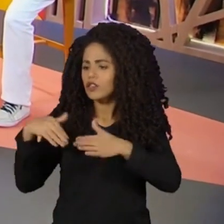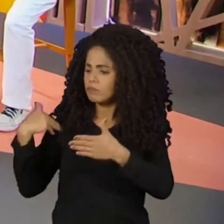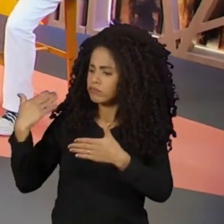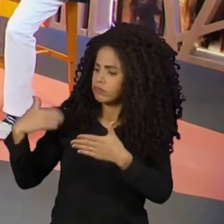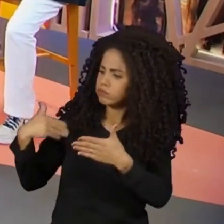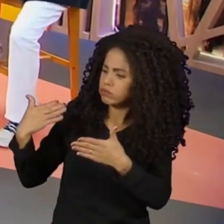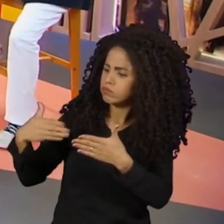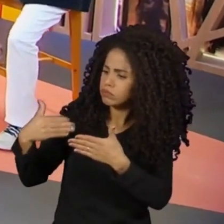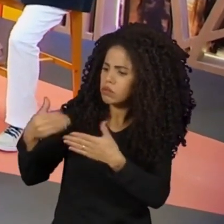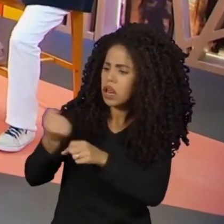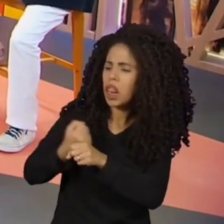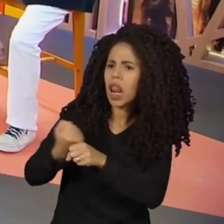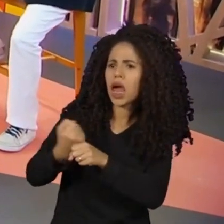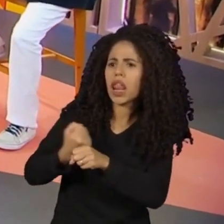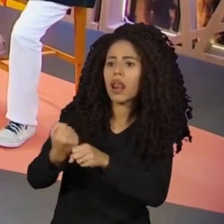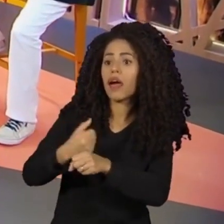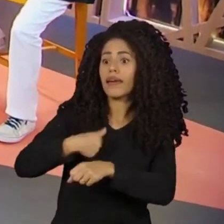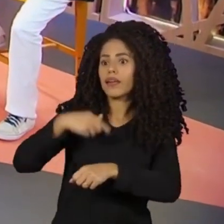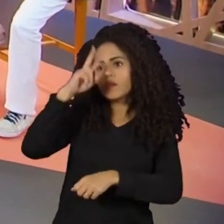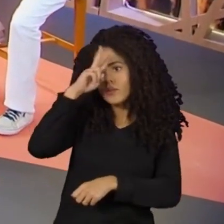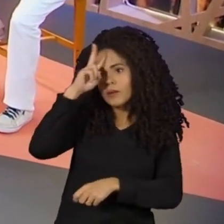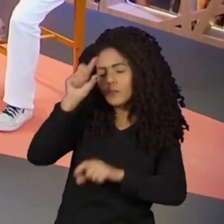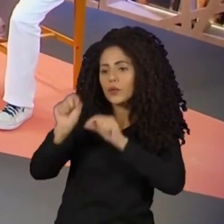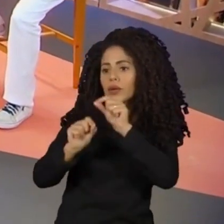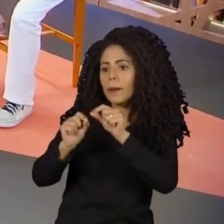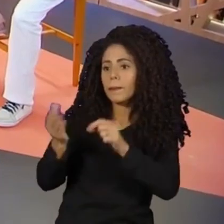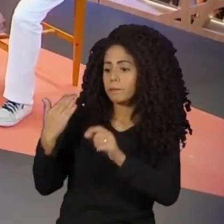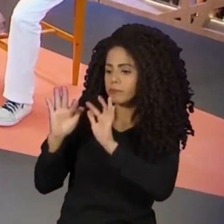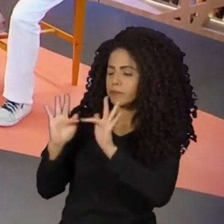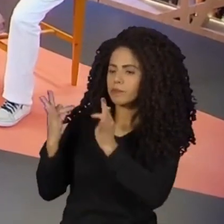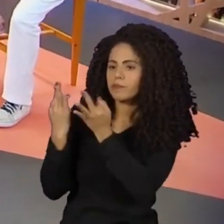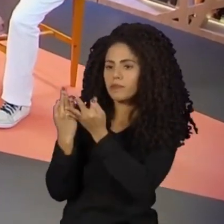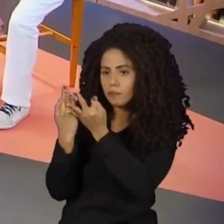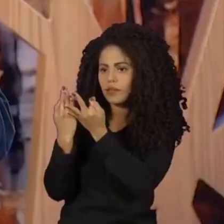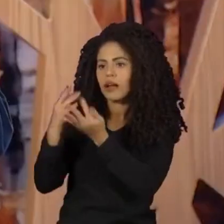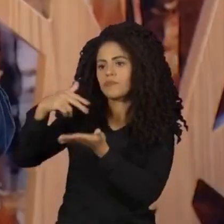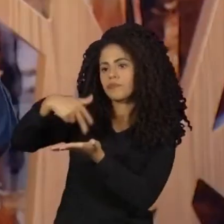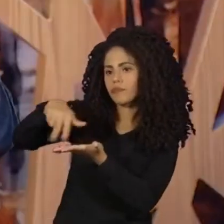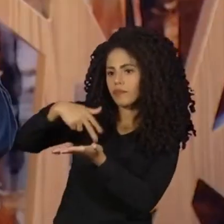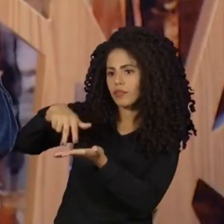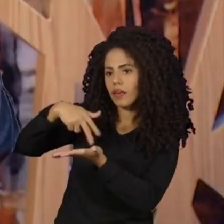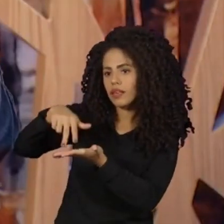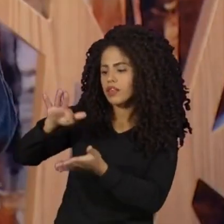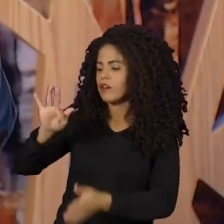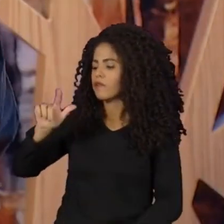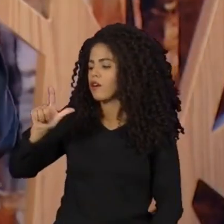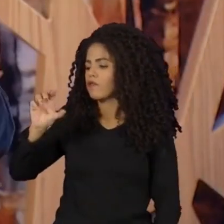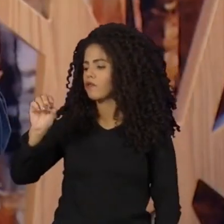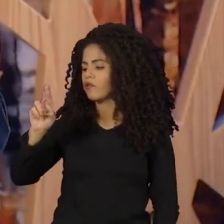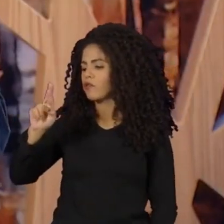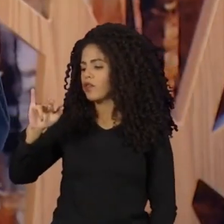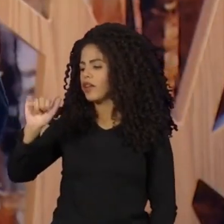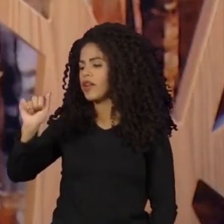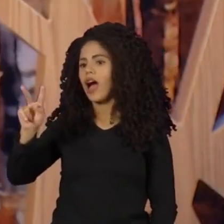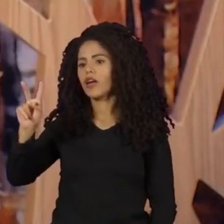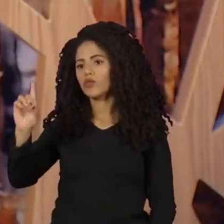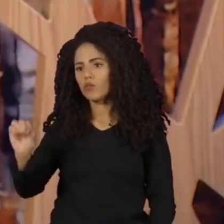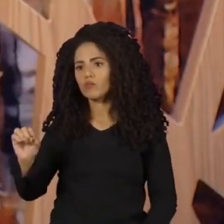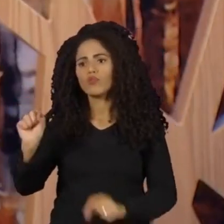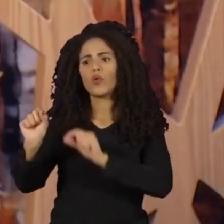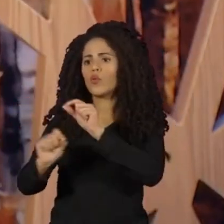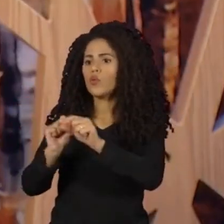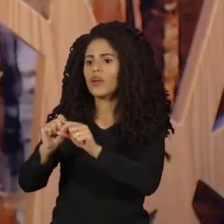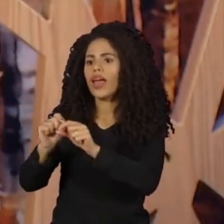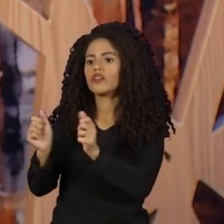a décadas Eu lembro que na em caso o pessoal dançava muito floreado que era a dança de casal e